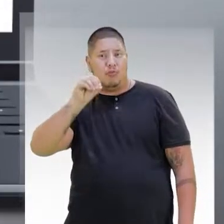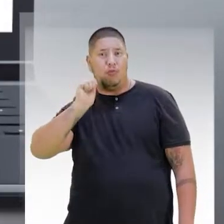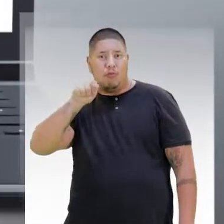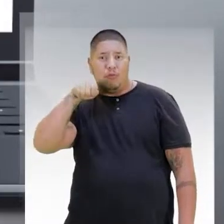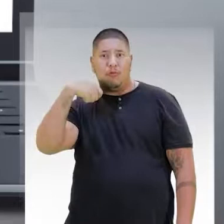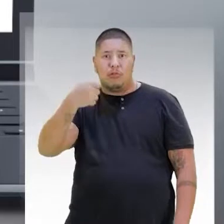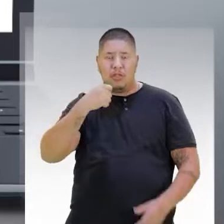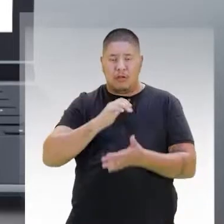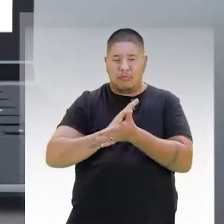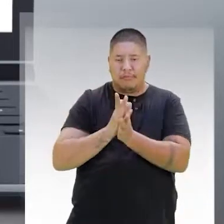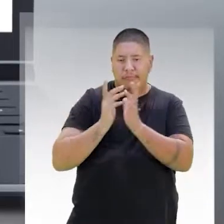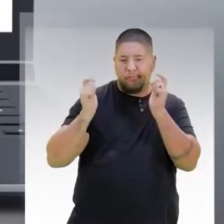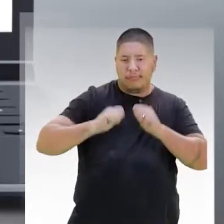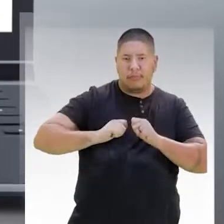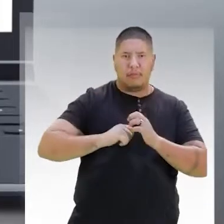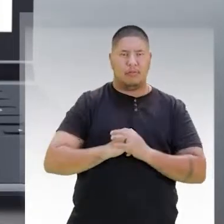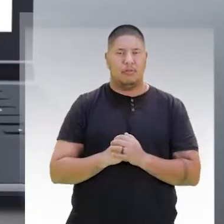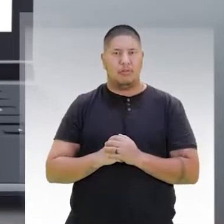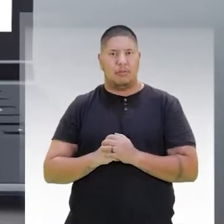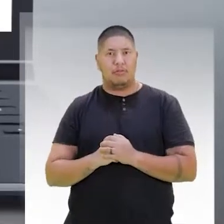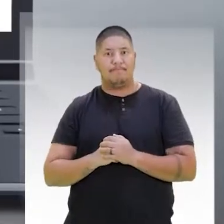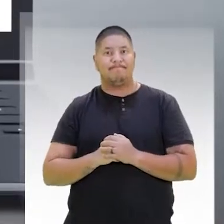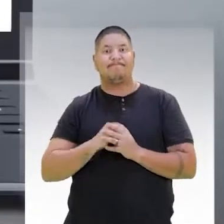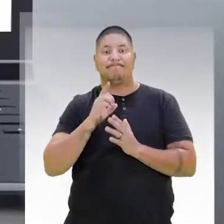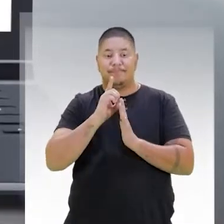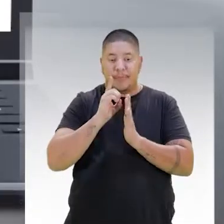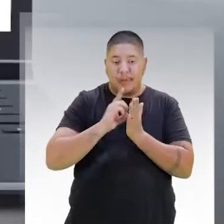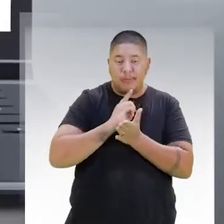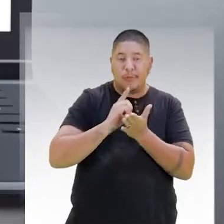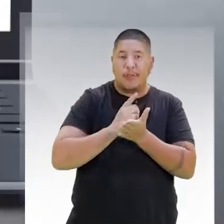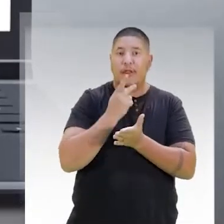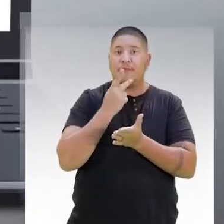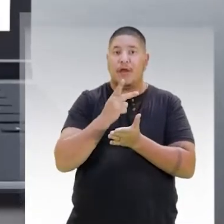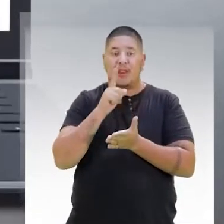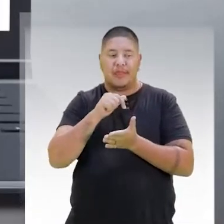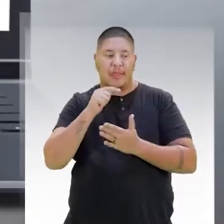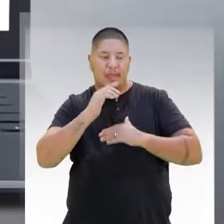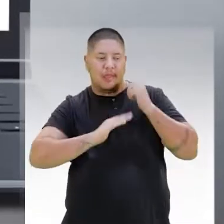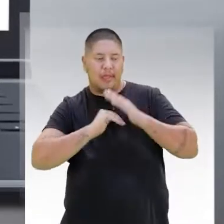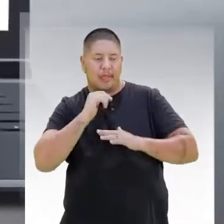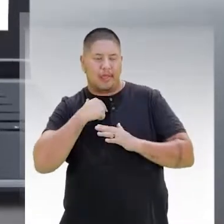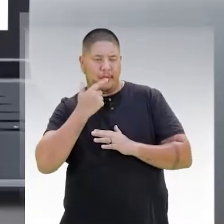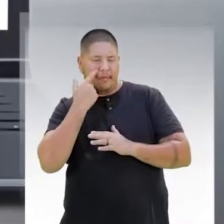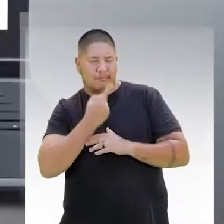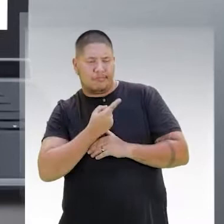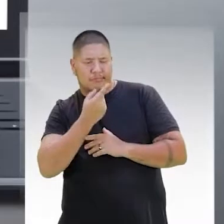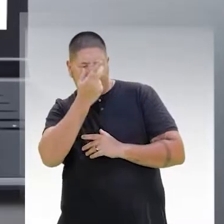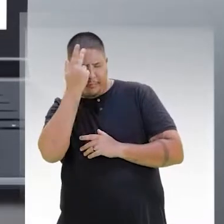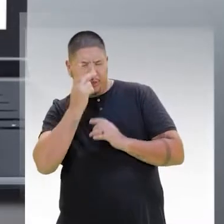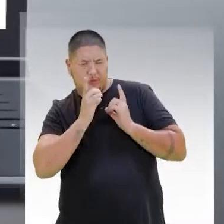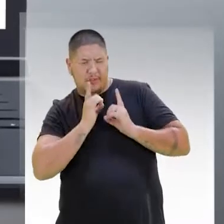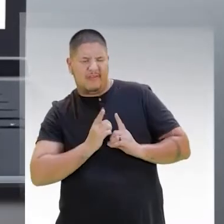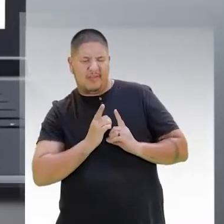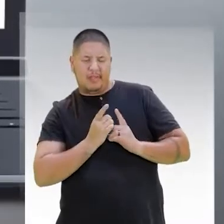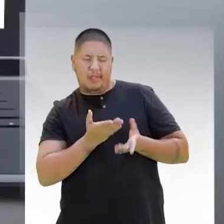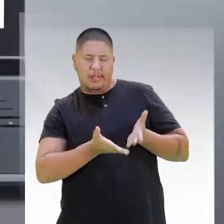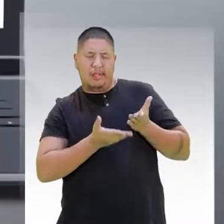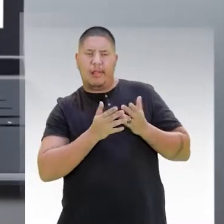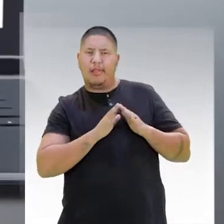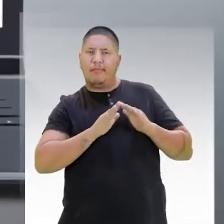da Academia Brasileira de Letras, trata-se de prática que consiste em conferir a pessoas com deficiência tratamento